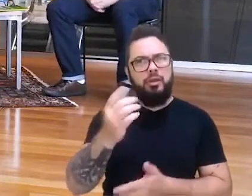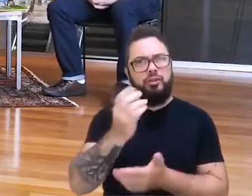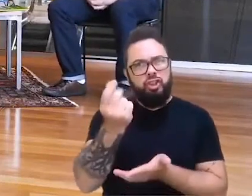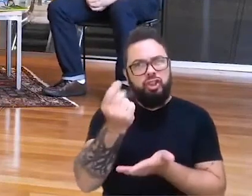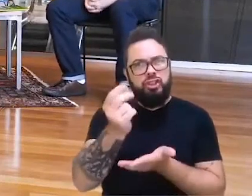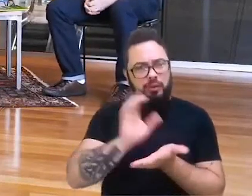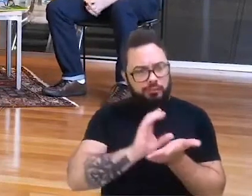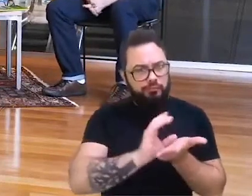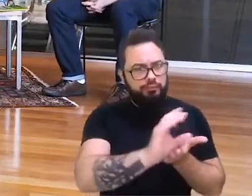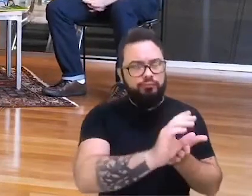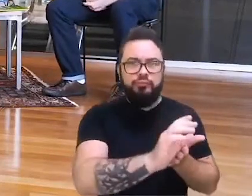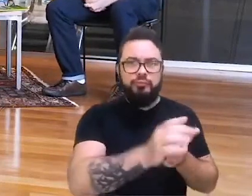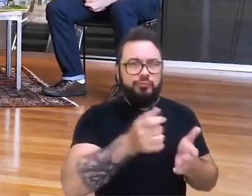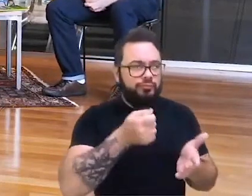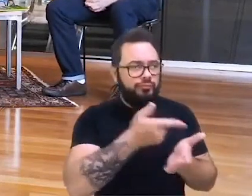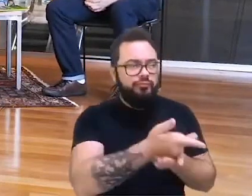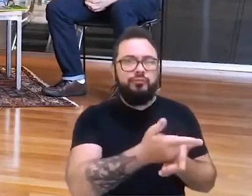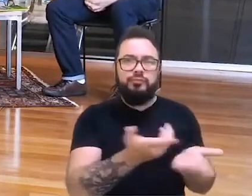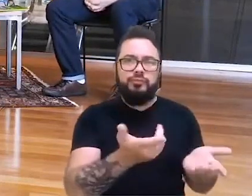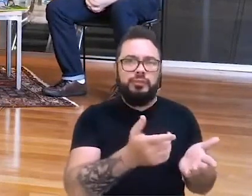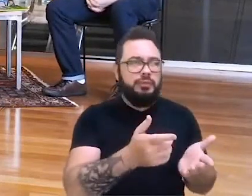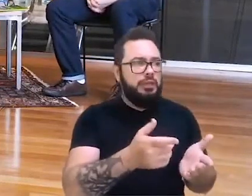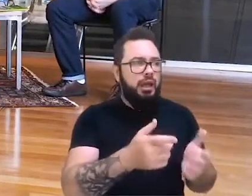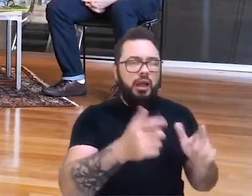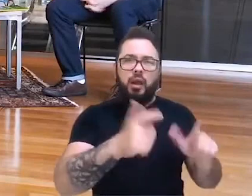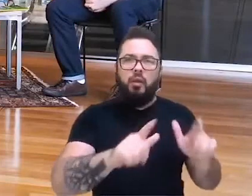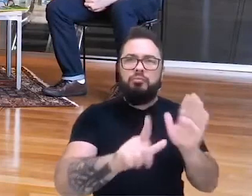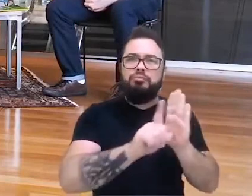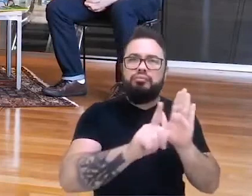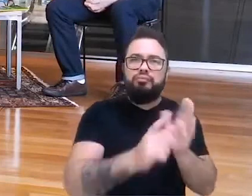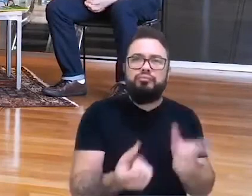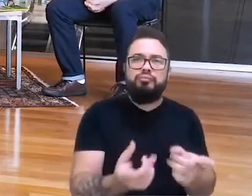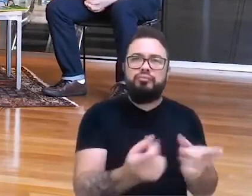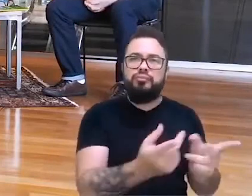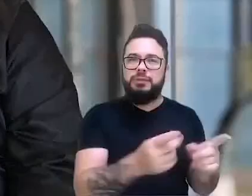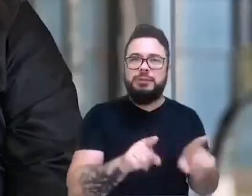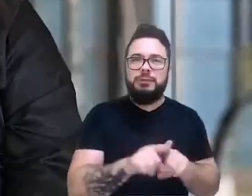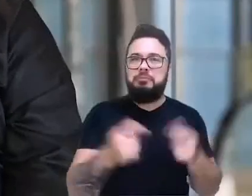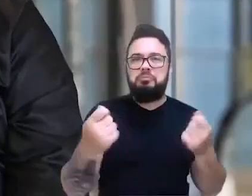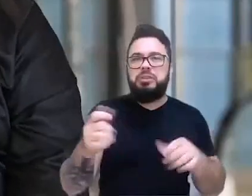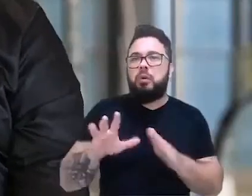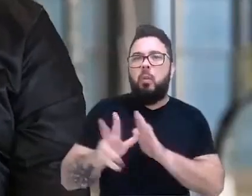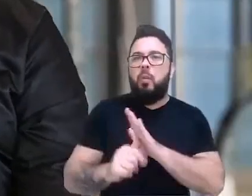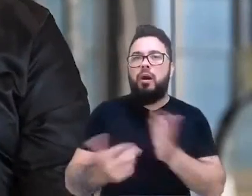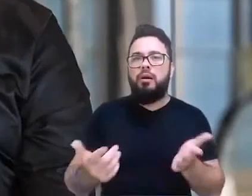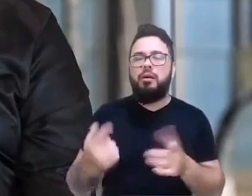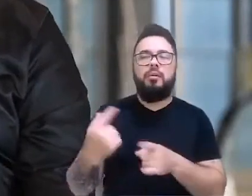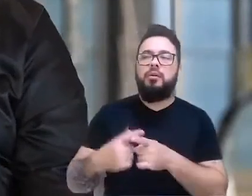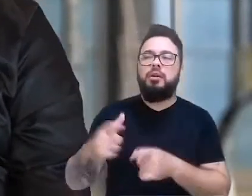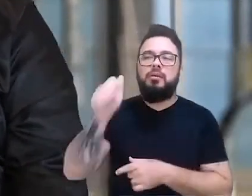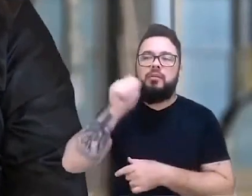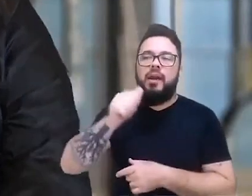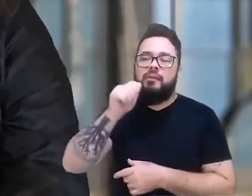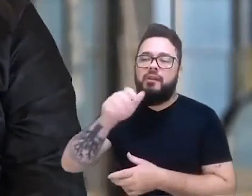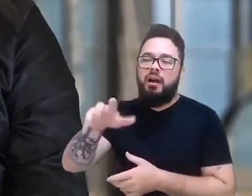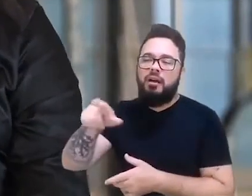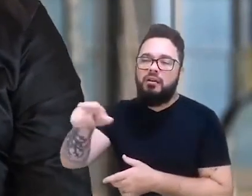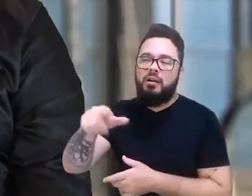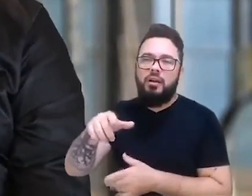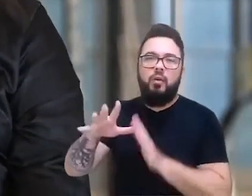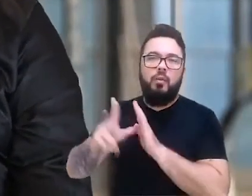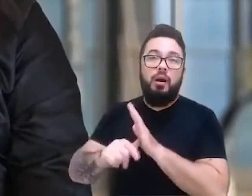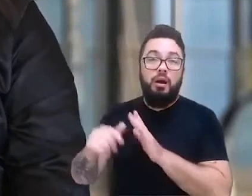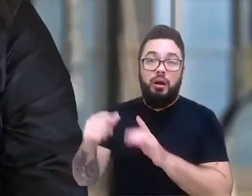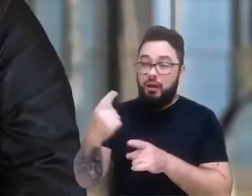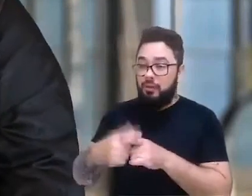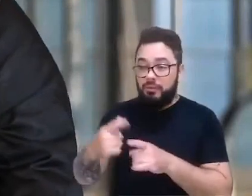num comércio. E ele comprava o Nike que ele queria, não precisava mais de nada, né? Então também tem umas frases, por que vai roubar a senhora no ponto de ônibus?